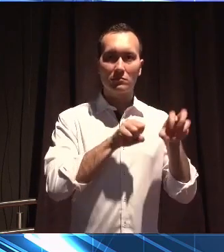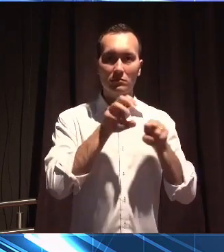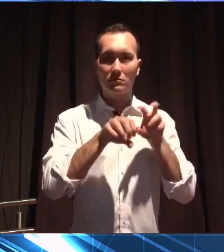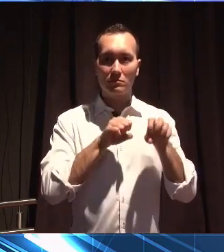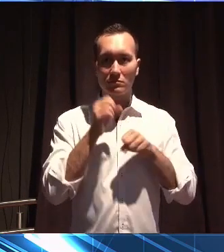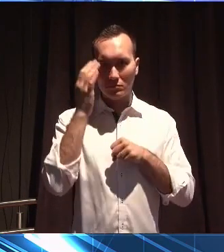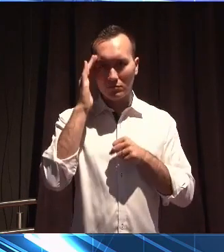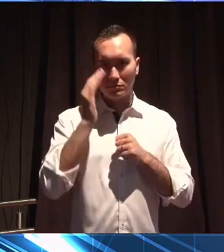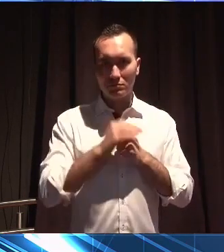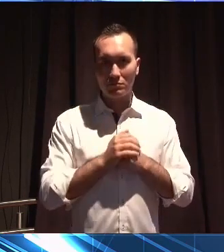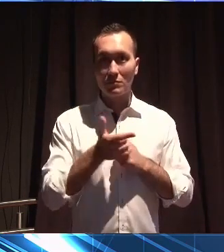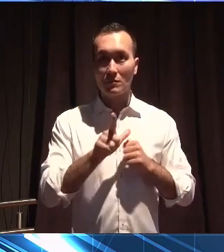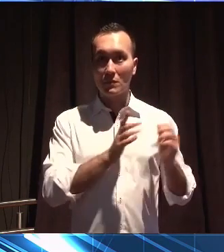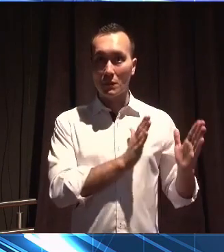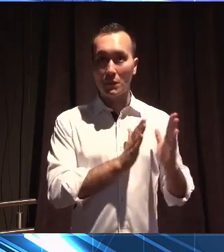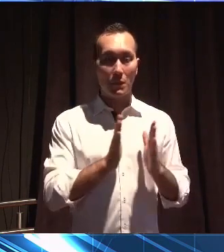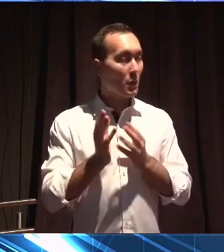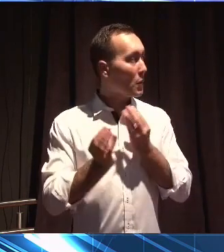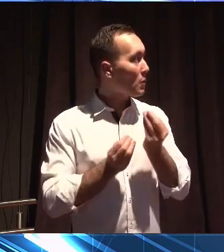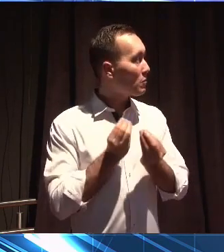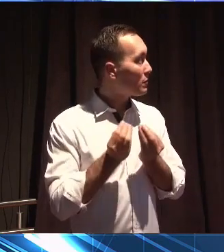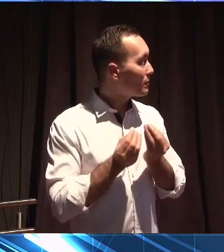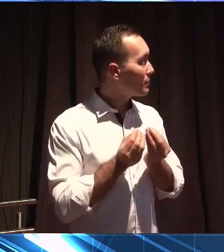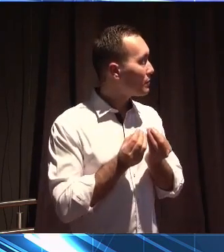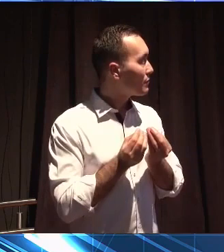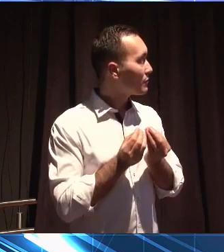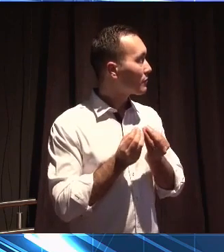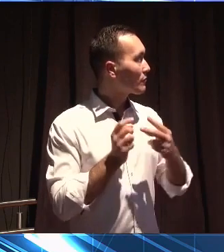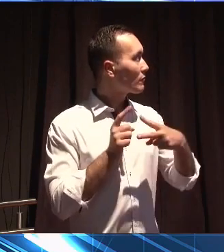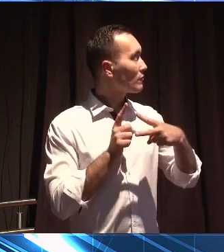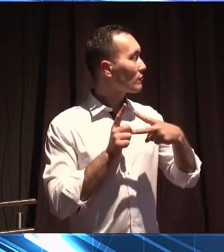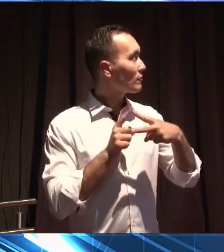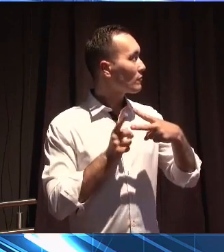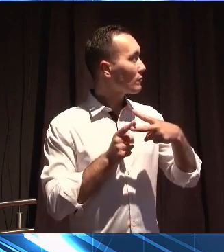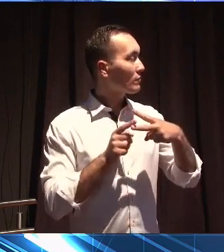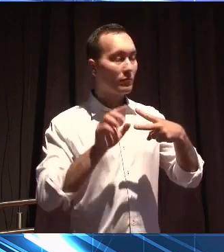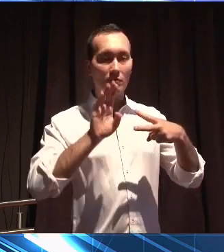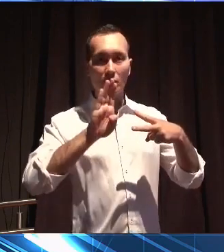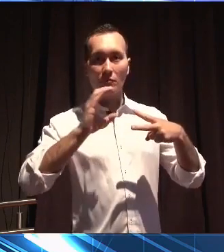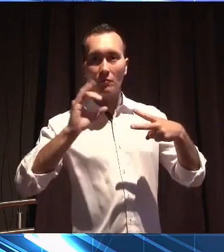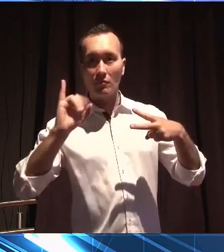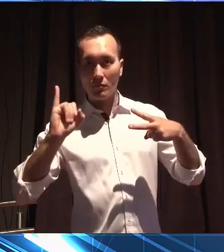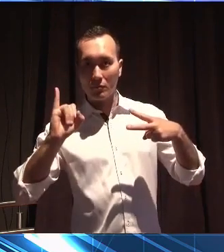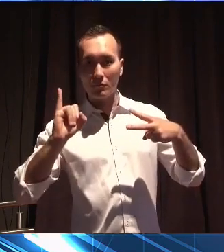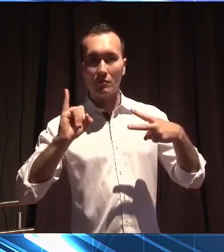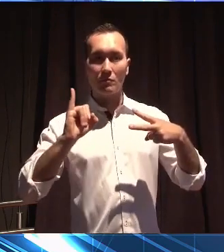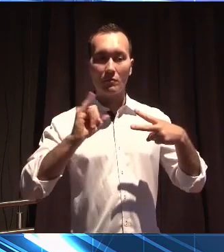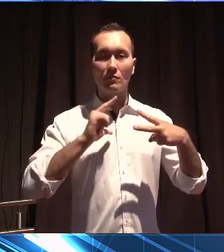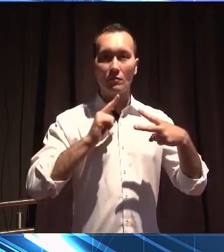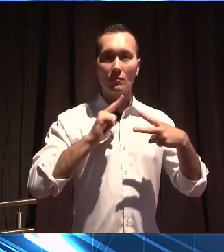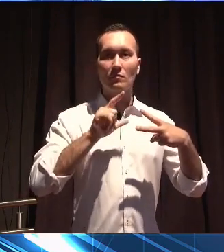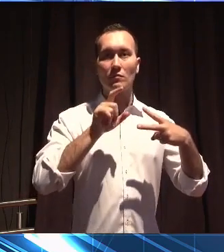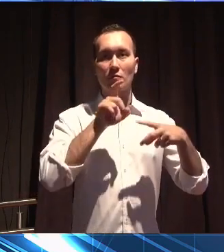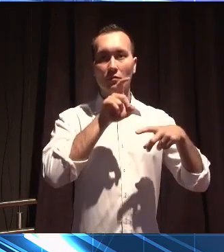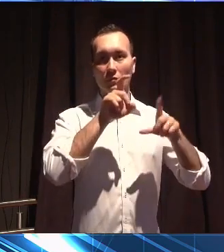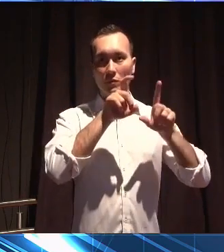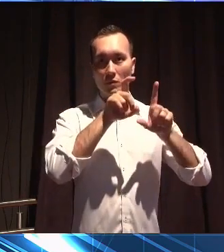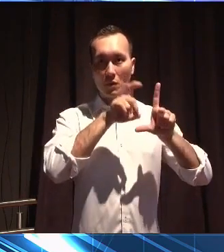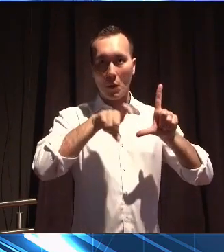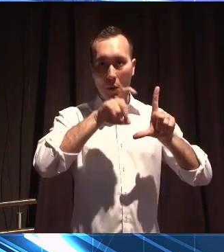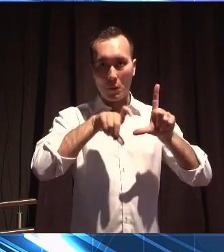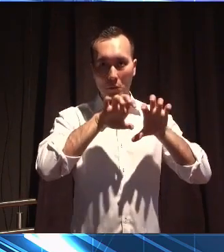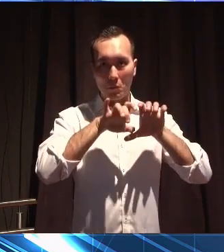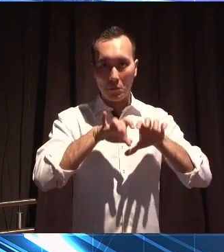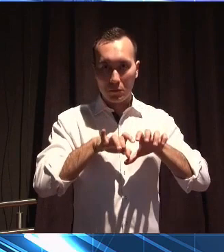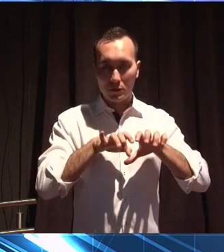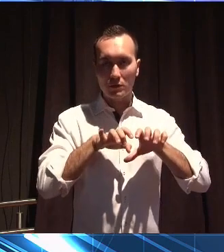BCI. Então, a interface humano-computador, aqui o cérebro-computador, que pode estar dividido numa questão não invasiva, de